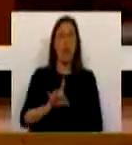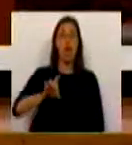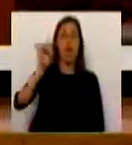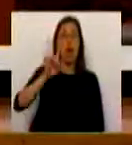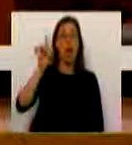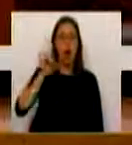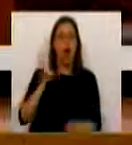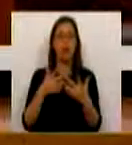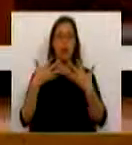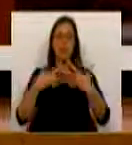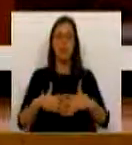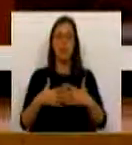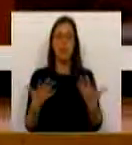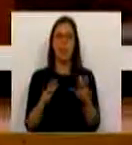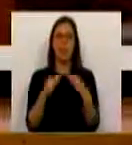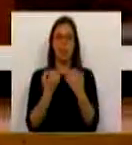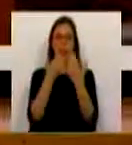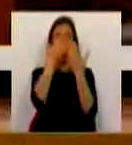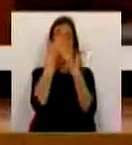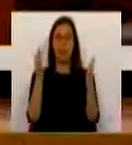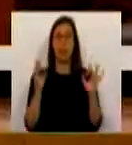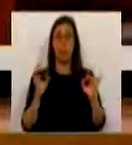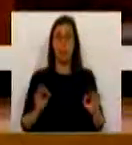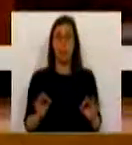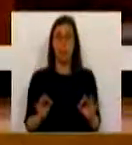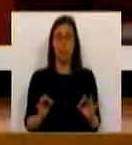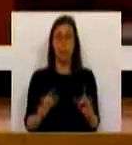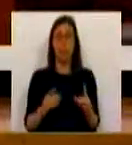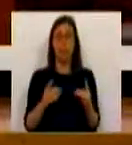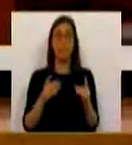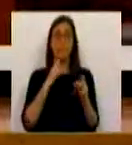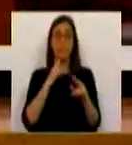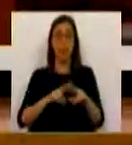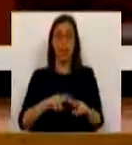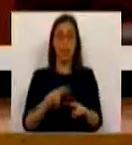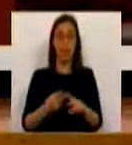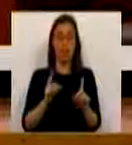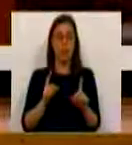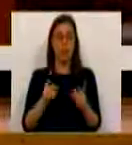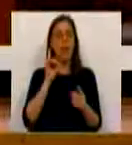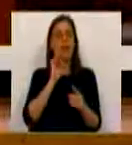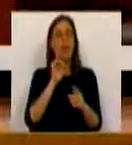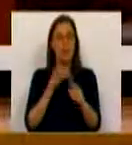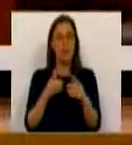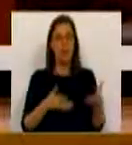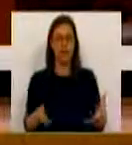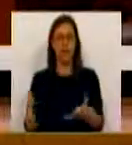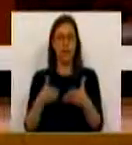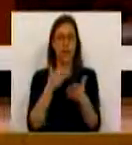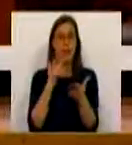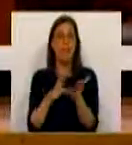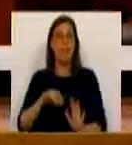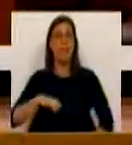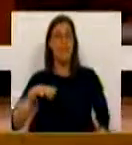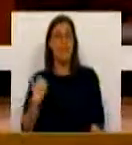Norte, um sindicato social-democrata, o que só vem reforçar a importância da estratégia do